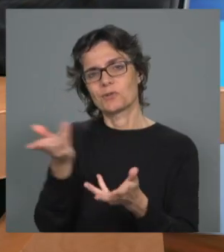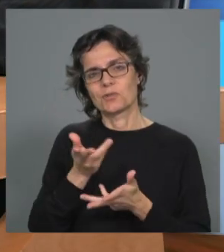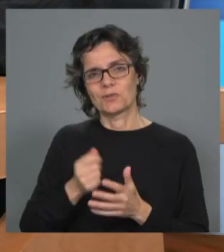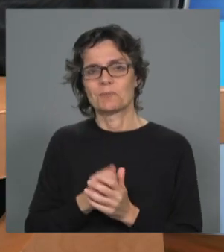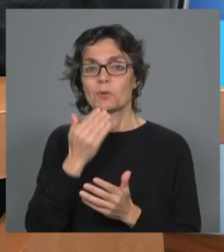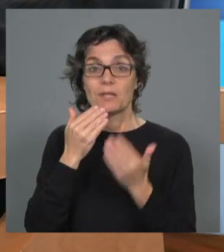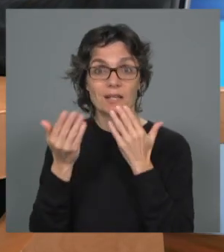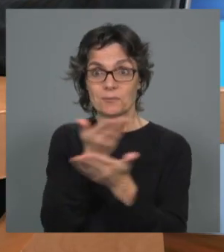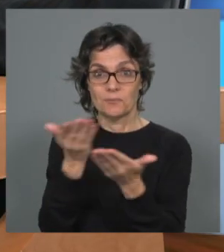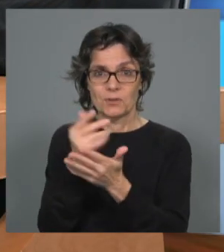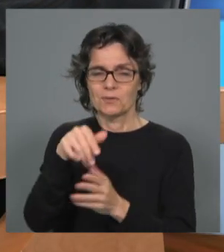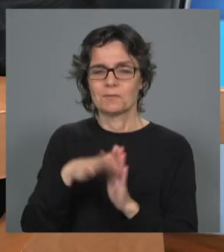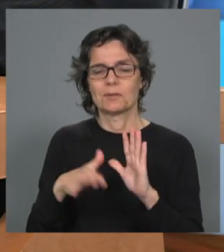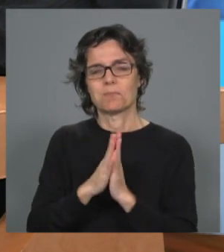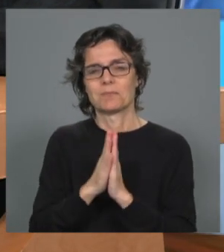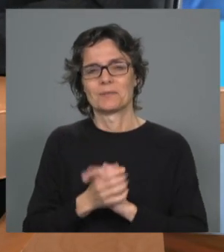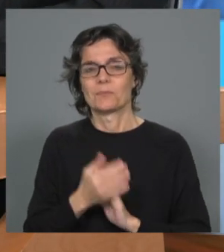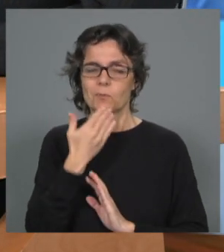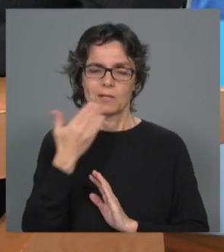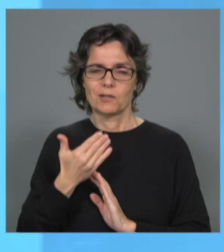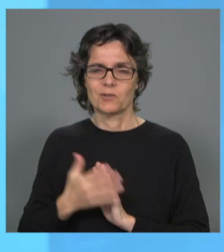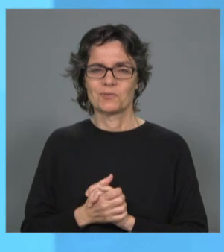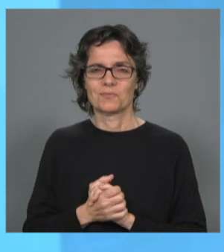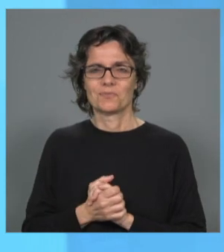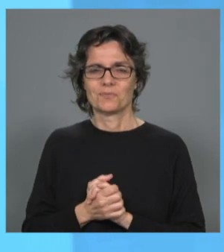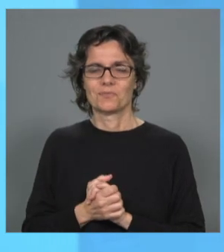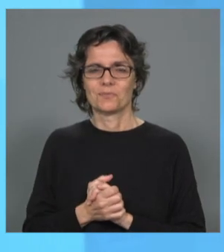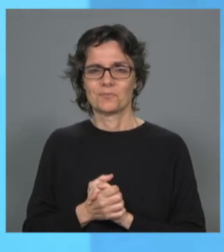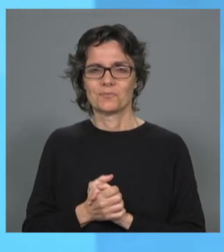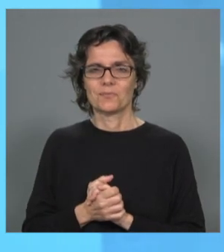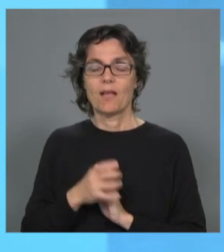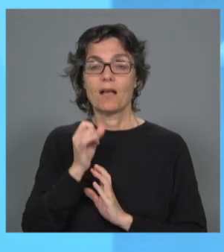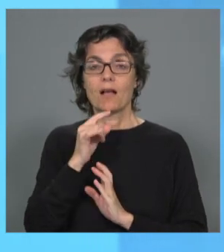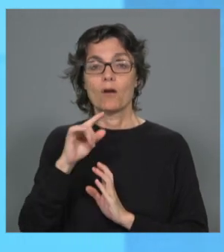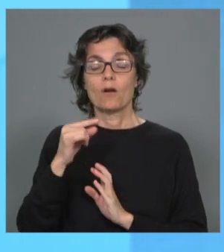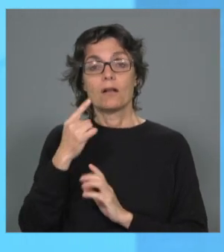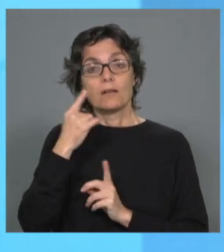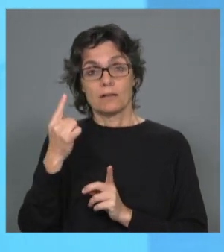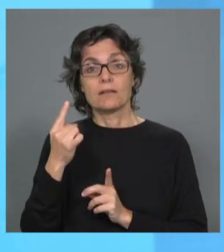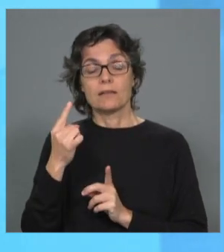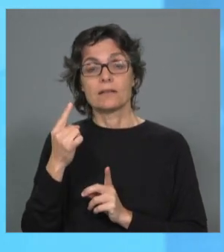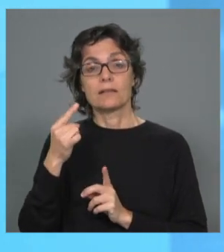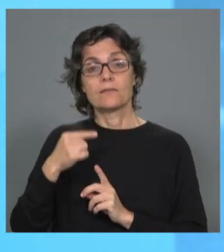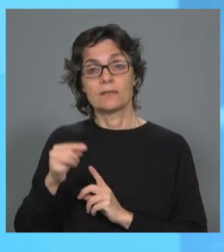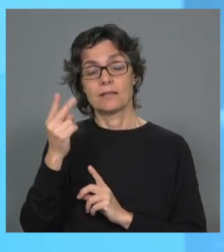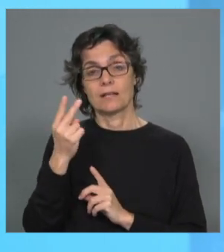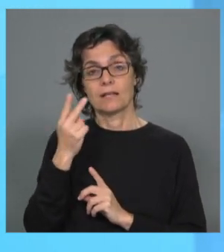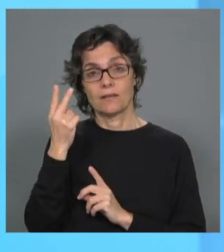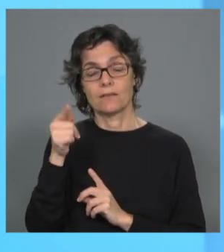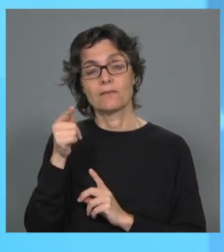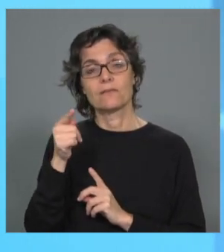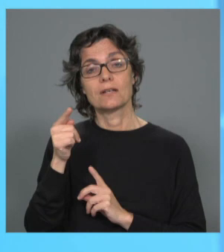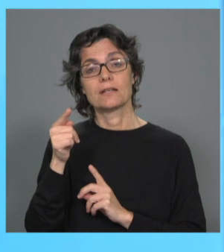aqui no programa Eclésia. Muito obrigado. Muito obrigado. Obrigada a nós também. Acompanhe as iniciativas da Semana da Vida na página do